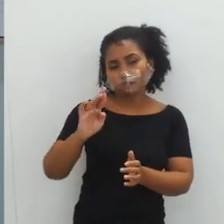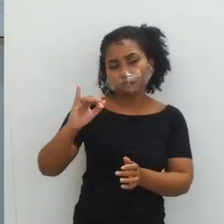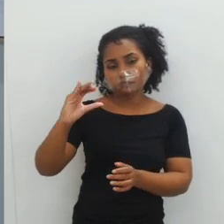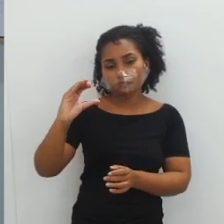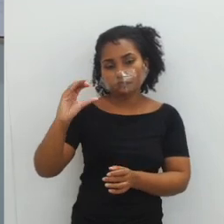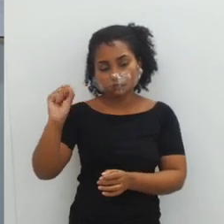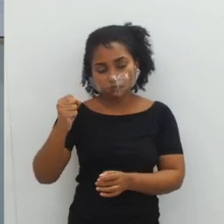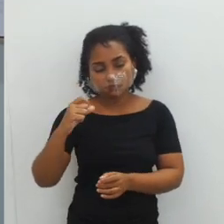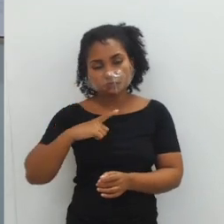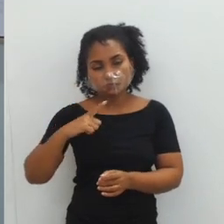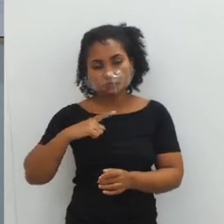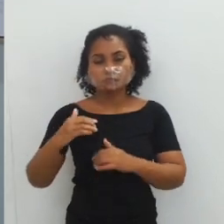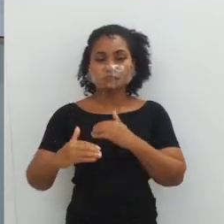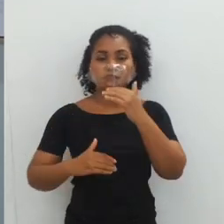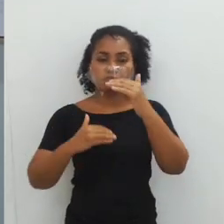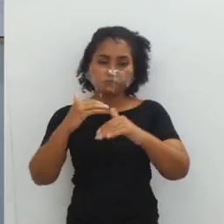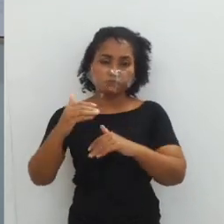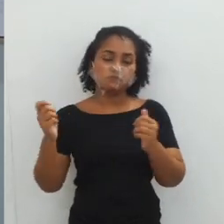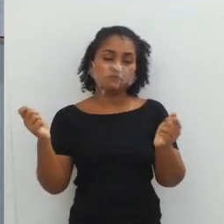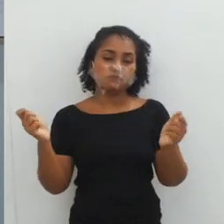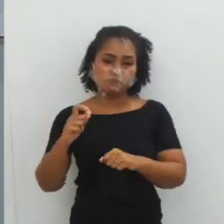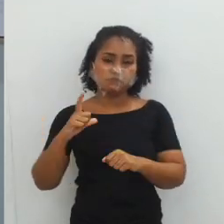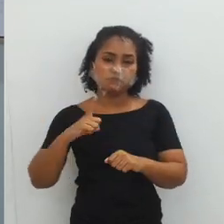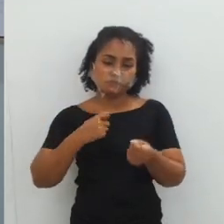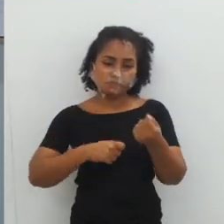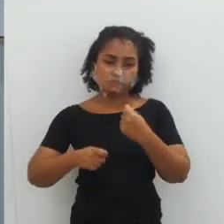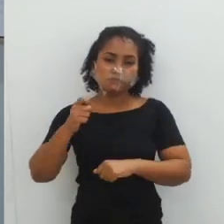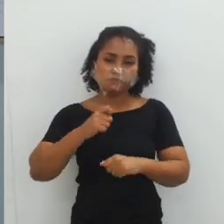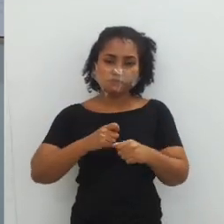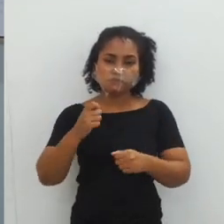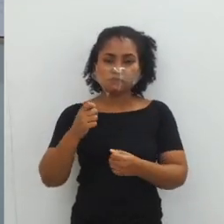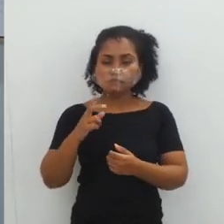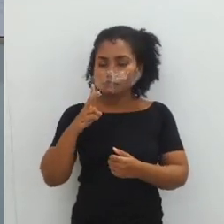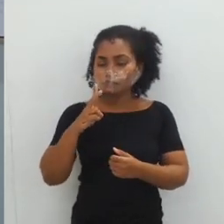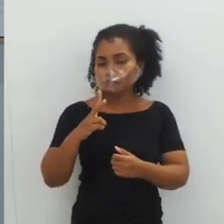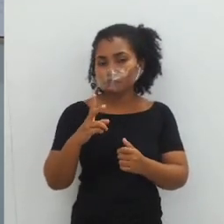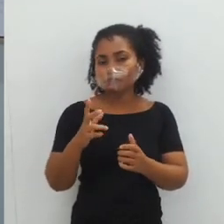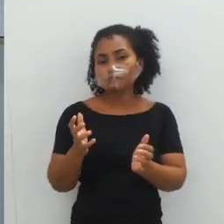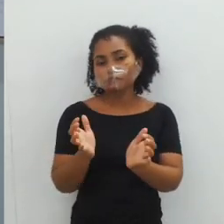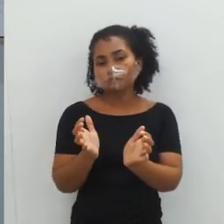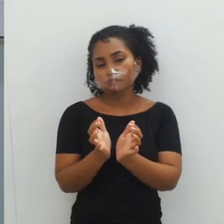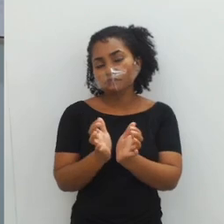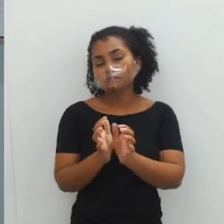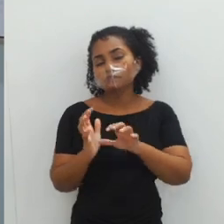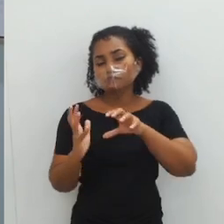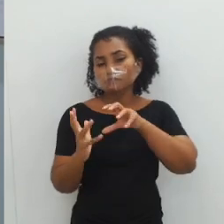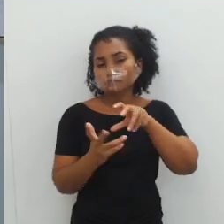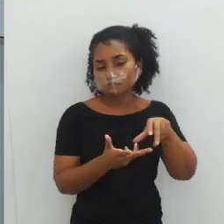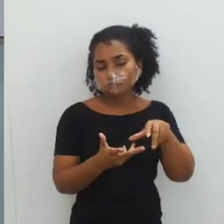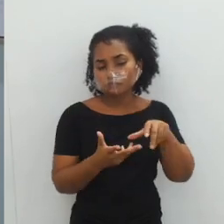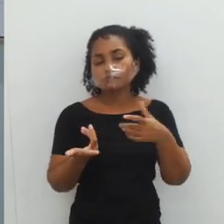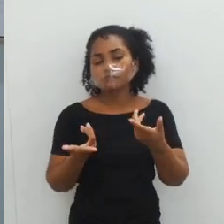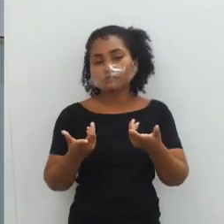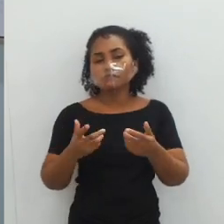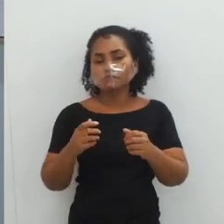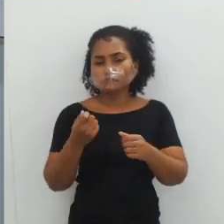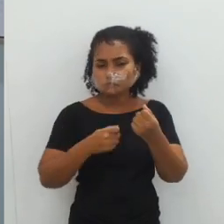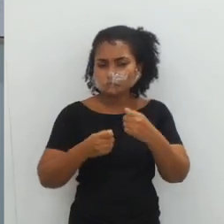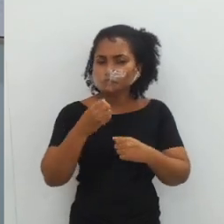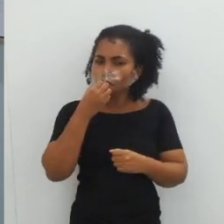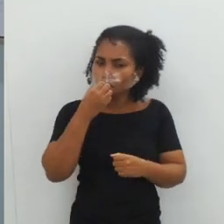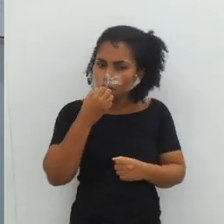países em desenvolvimento com as economias mais fortes do mundo. A gente tem uma economia